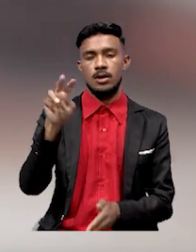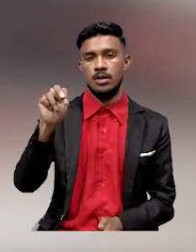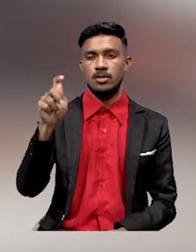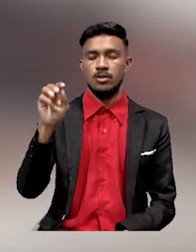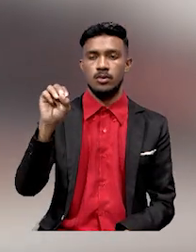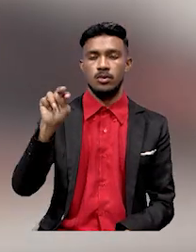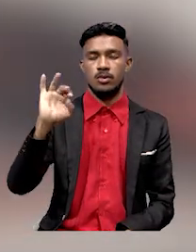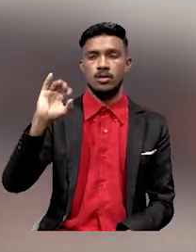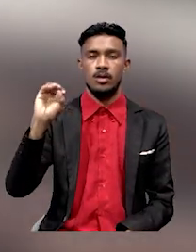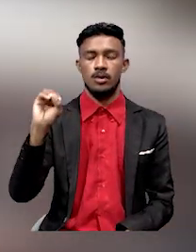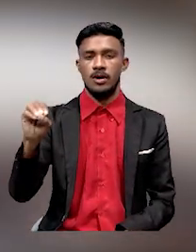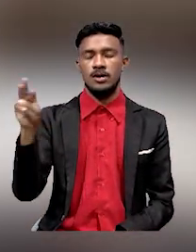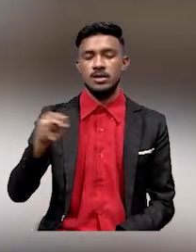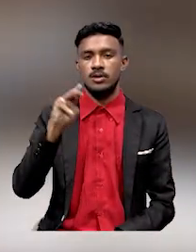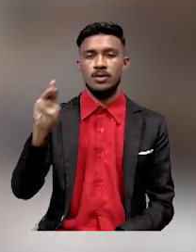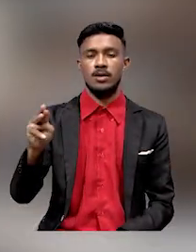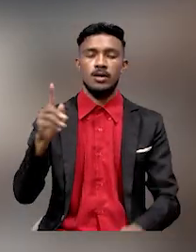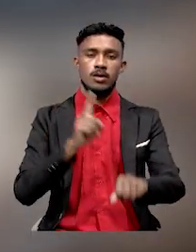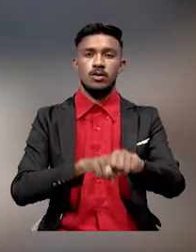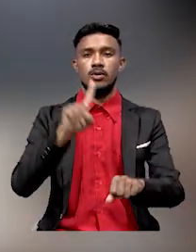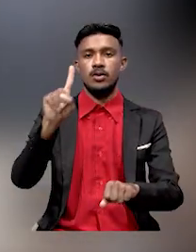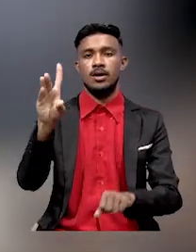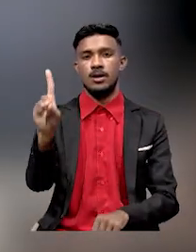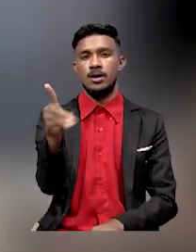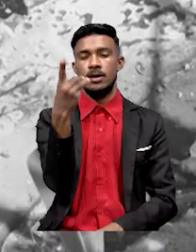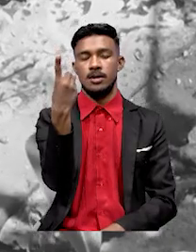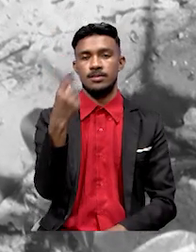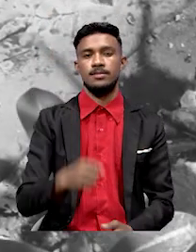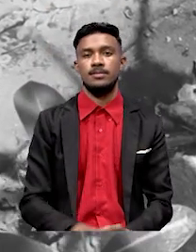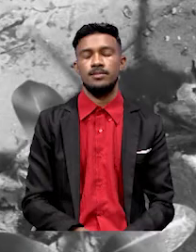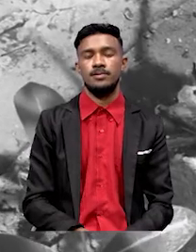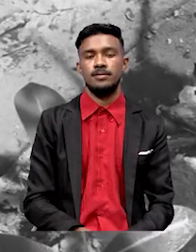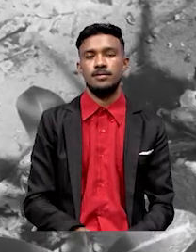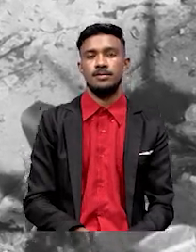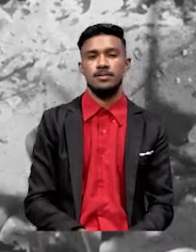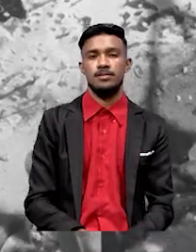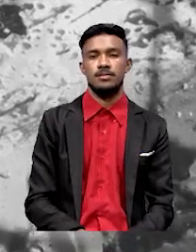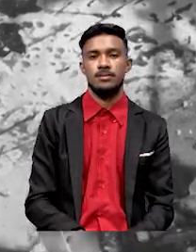1 segunda semana ne mais ou menos tuku ida madrugada. Napoleão Xavier, Tito Silva, GMN.